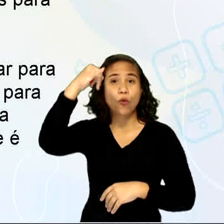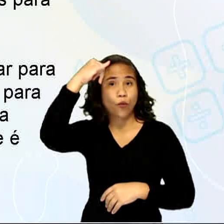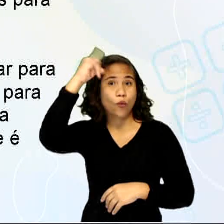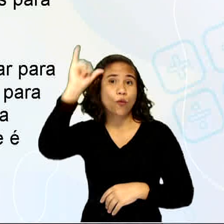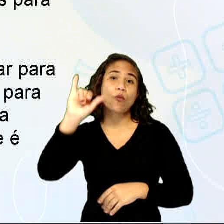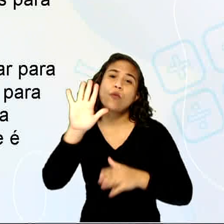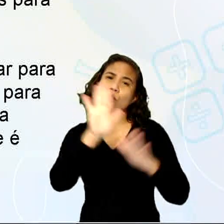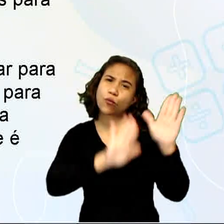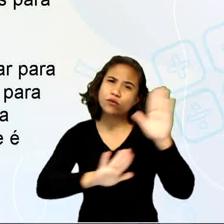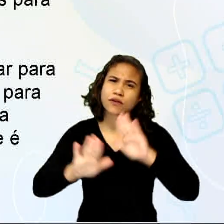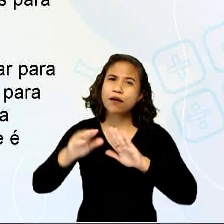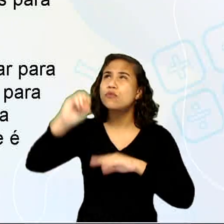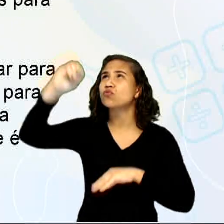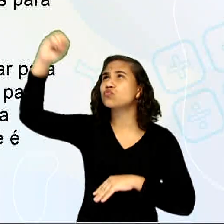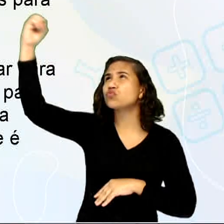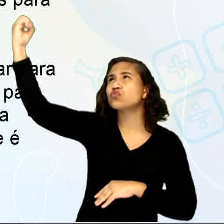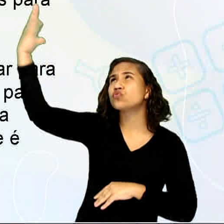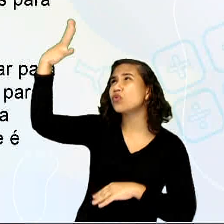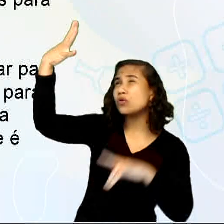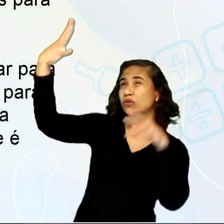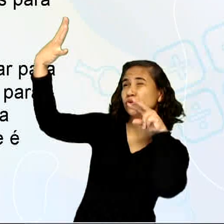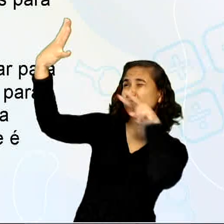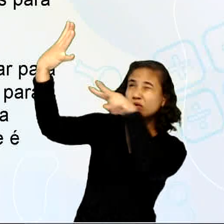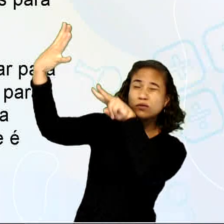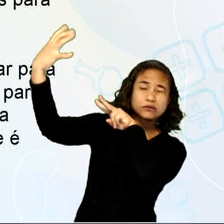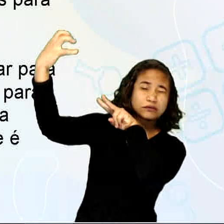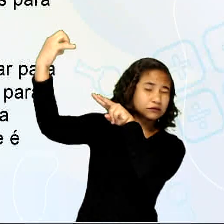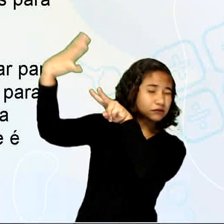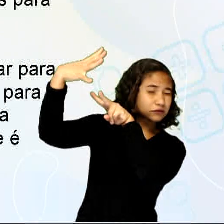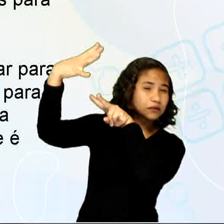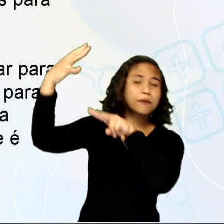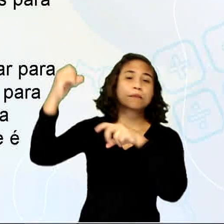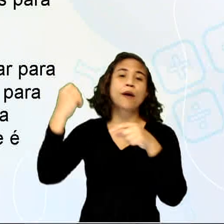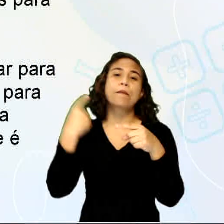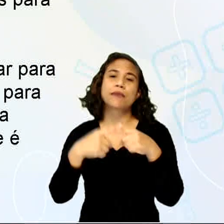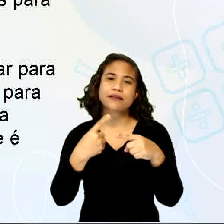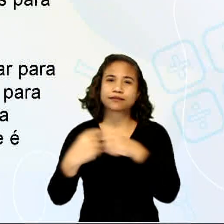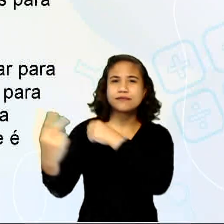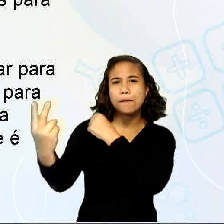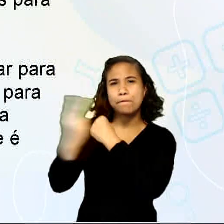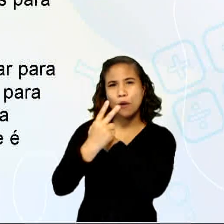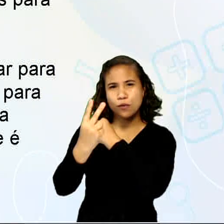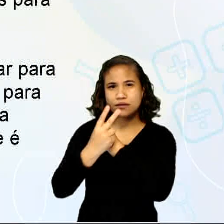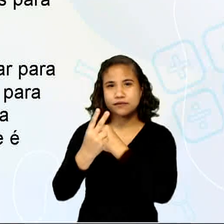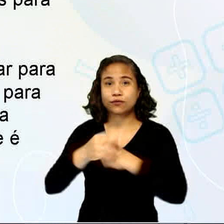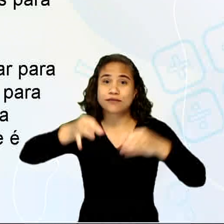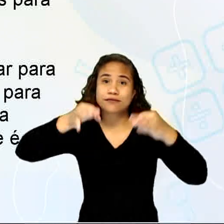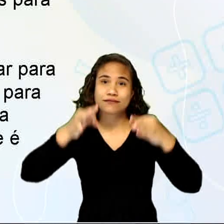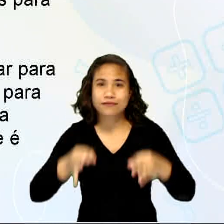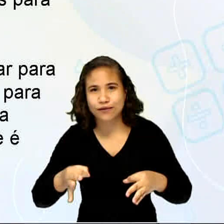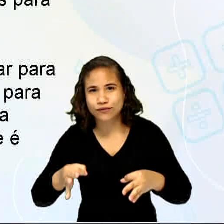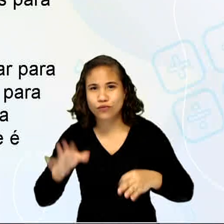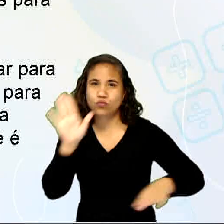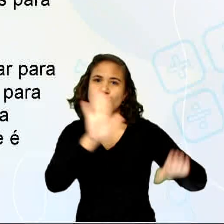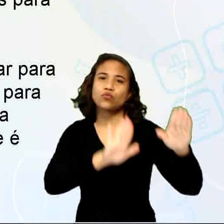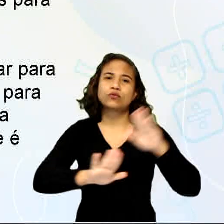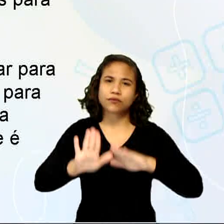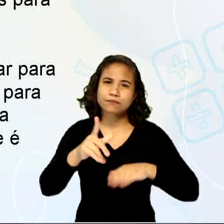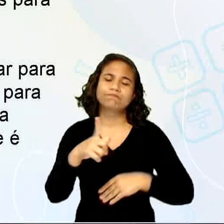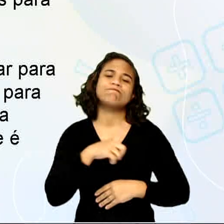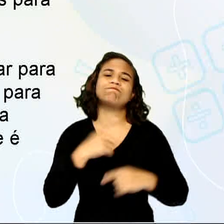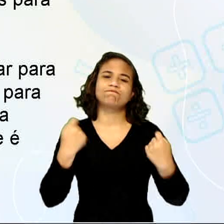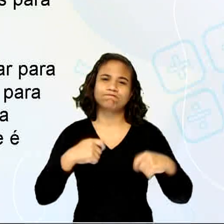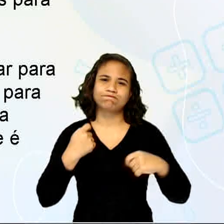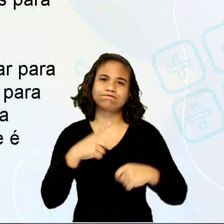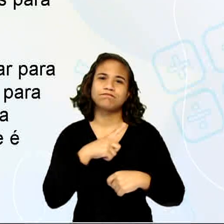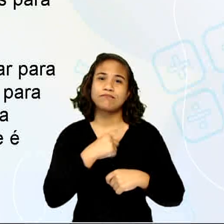é não olhar para o sol diretamente, sem usar proteção adequada. São cuidados que temos que ter com